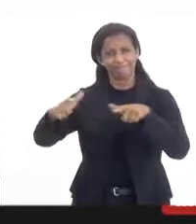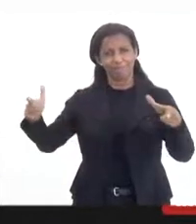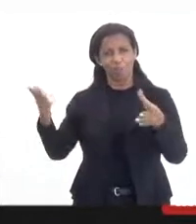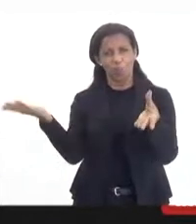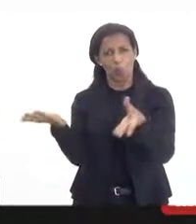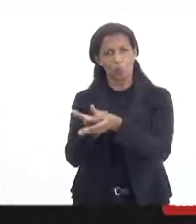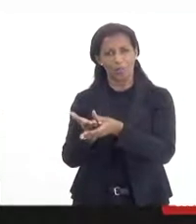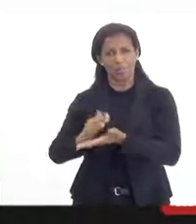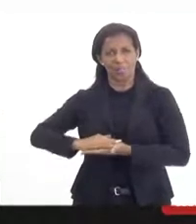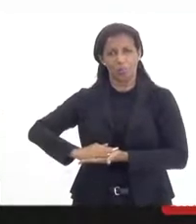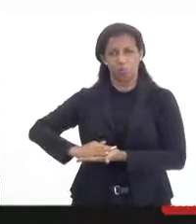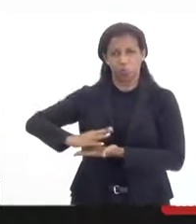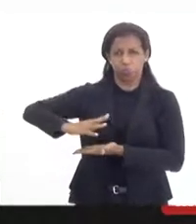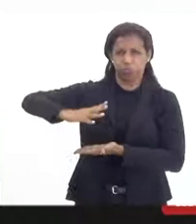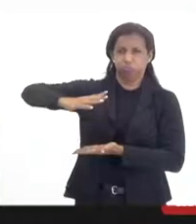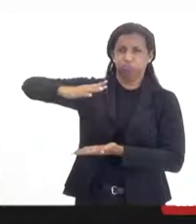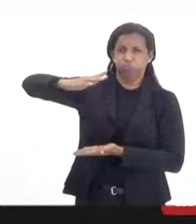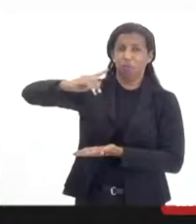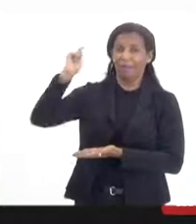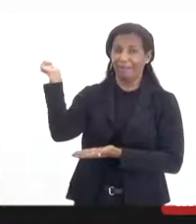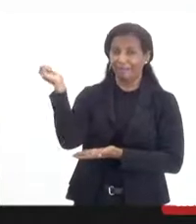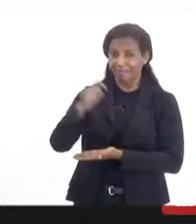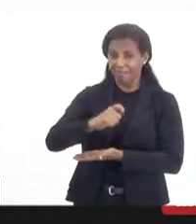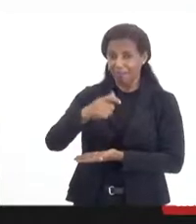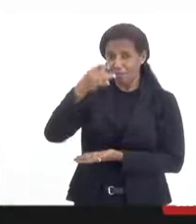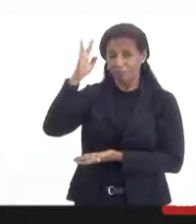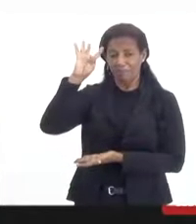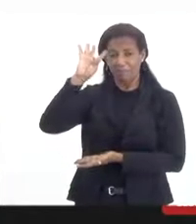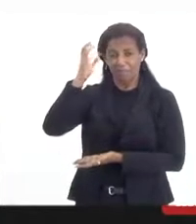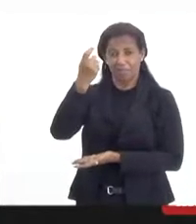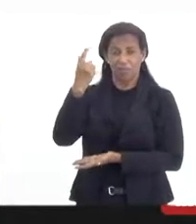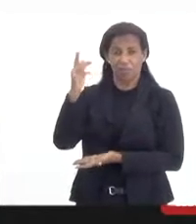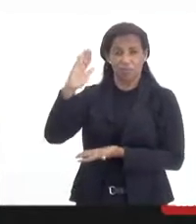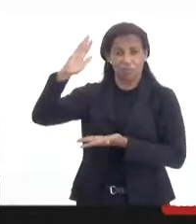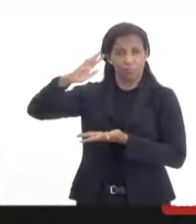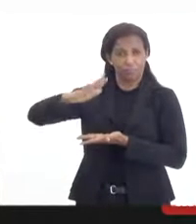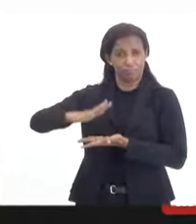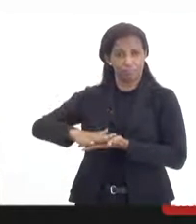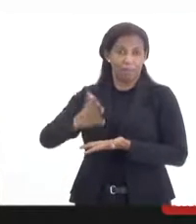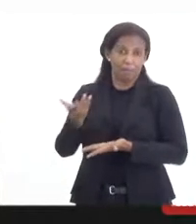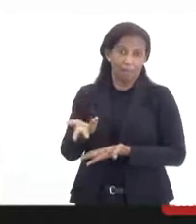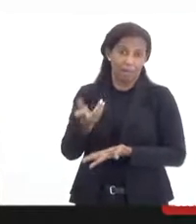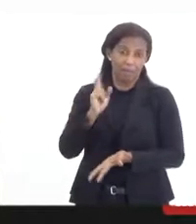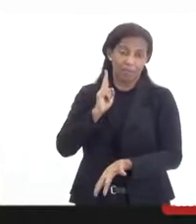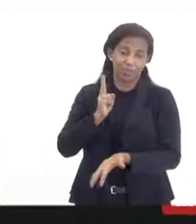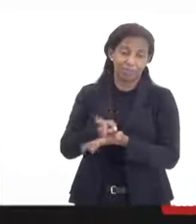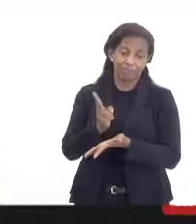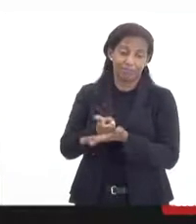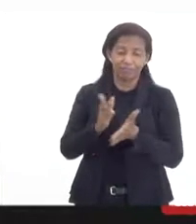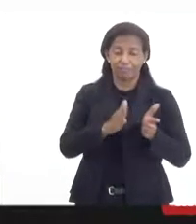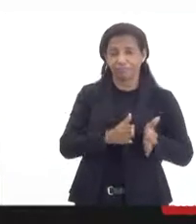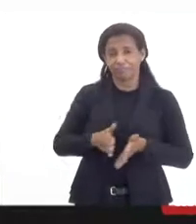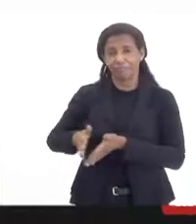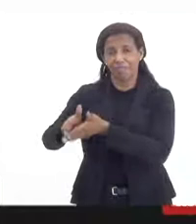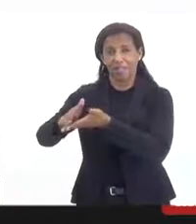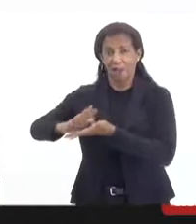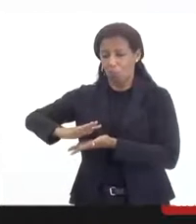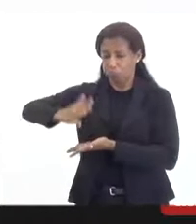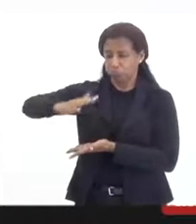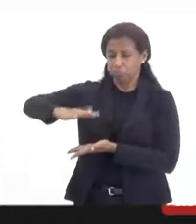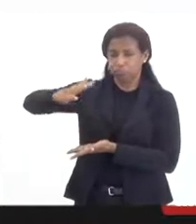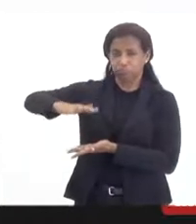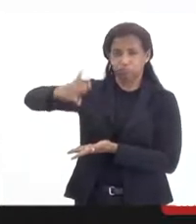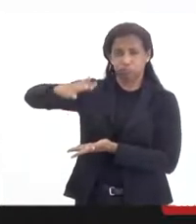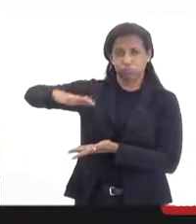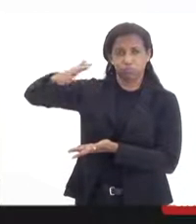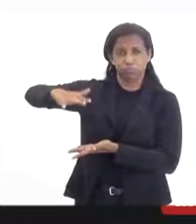processos que poderiam estar sendo liquidados na via administrativa, mas que devem seguir para o judicial, contaminando e aumentando